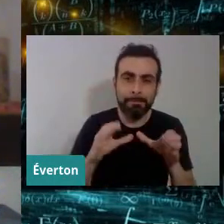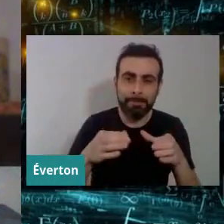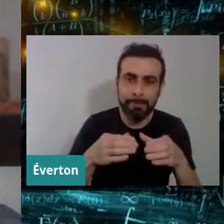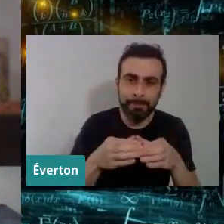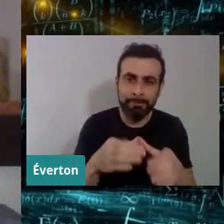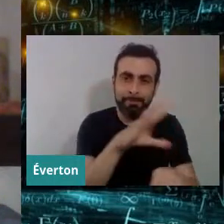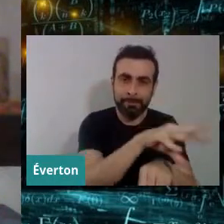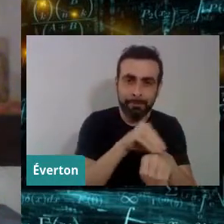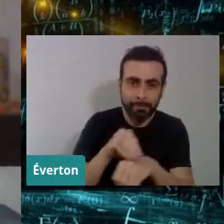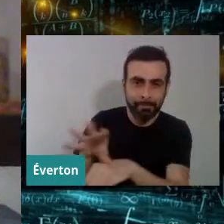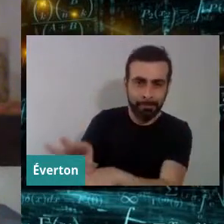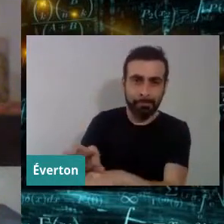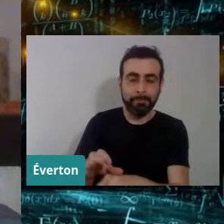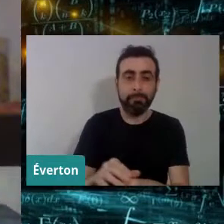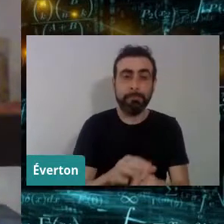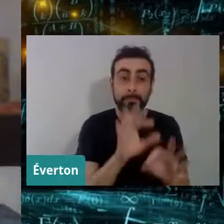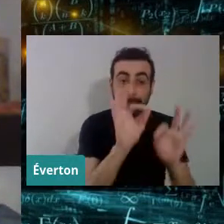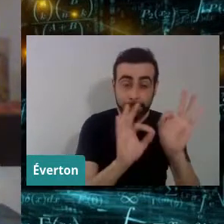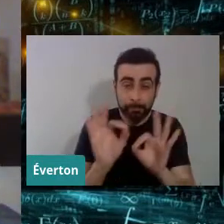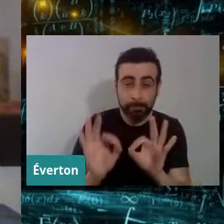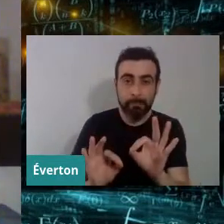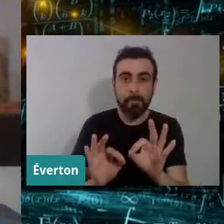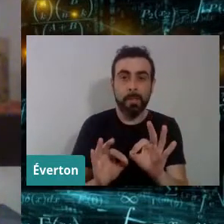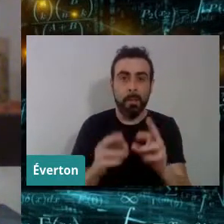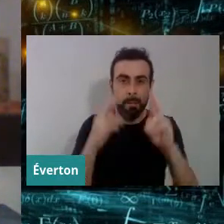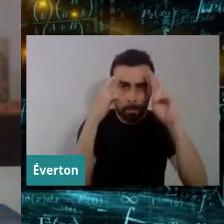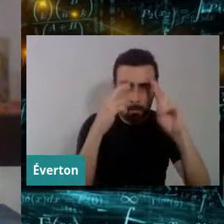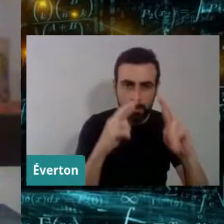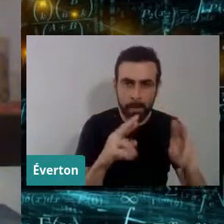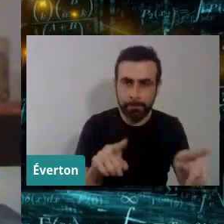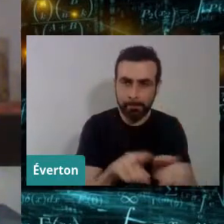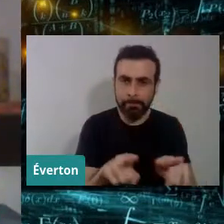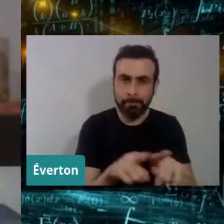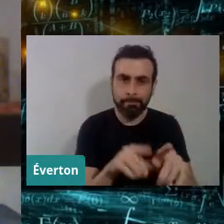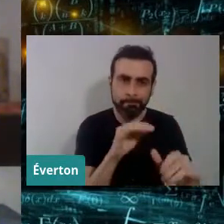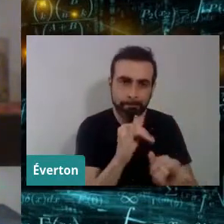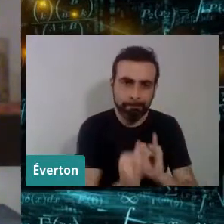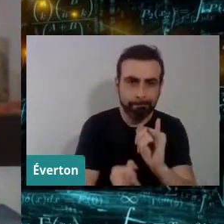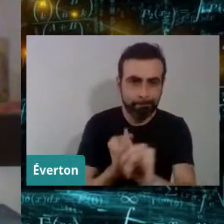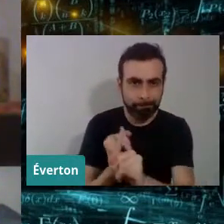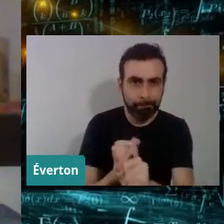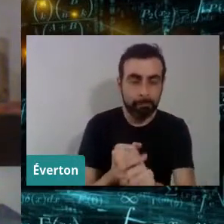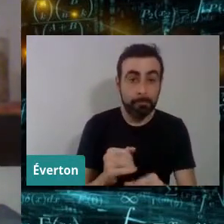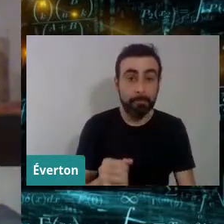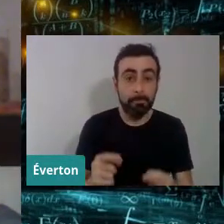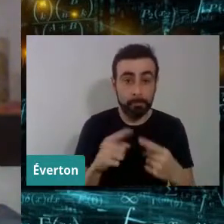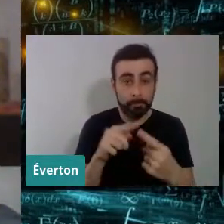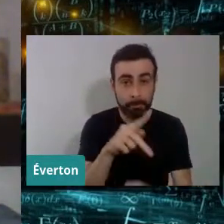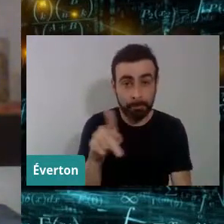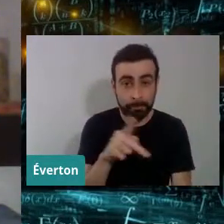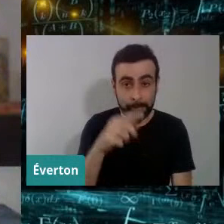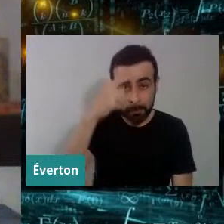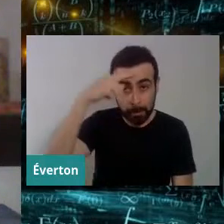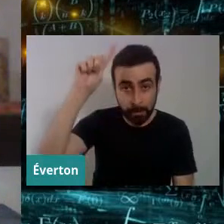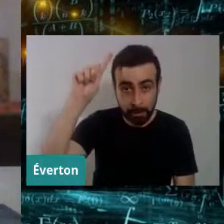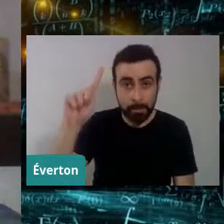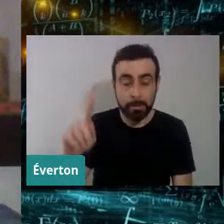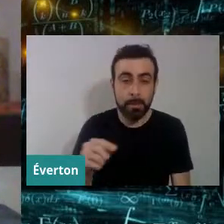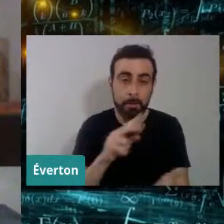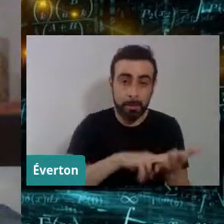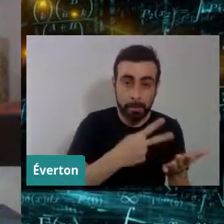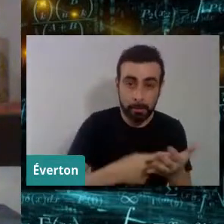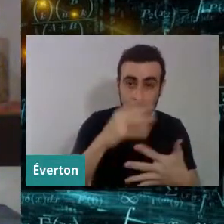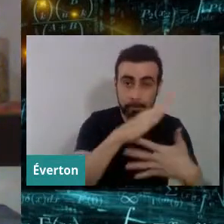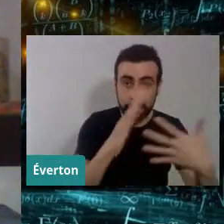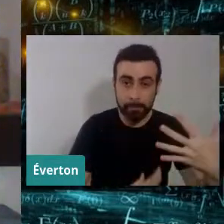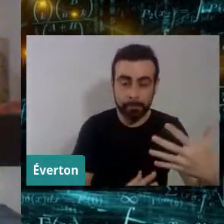dessa noite, responsáveis para o bom andamento da nossa transmissão, professor Everton, com a tradução em